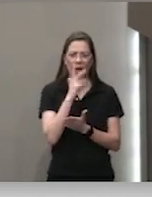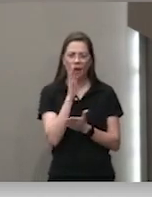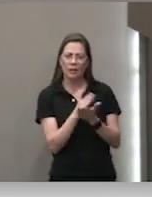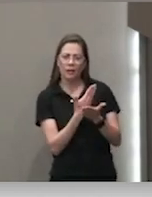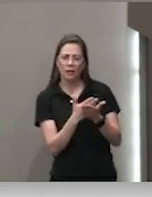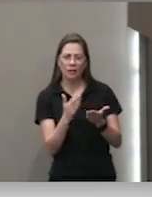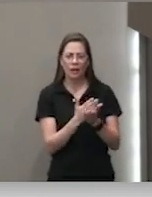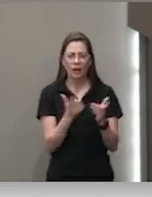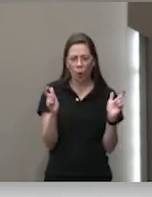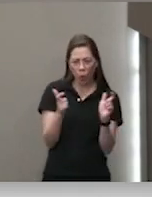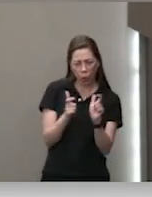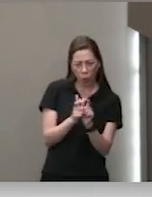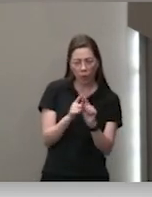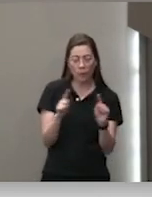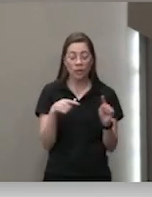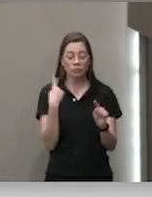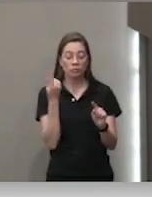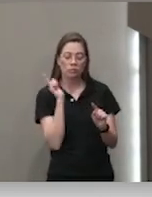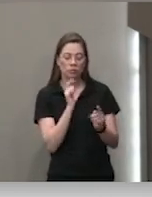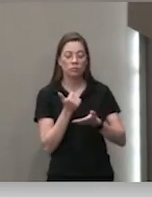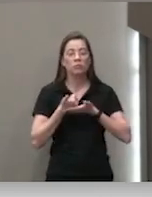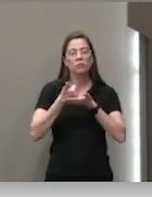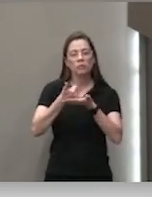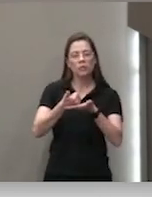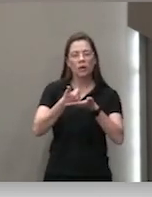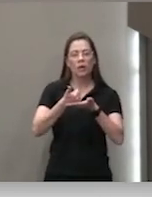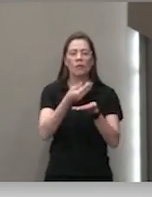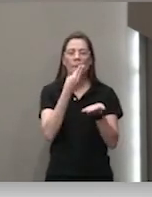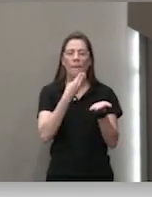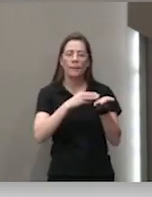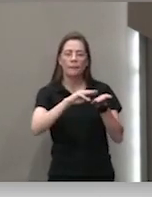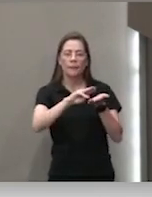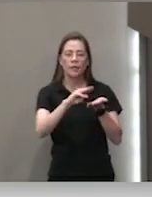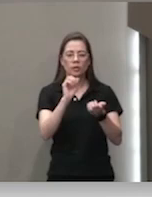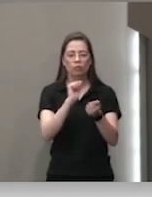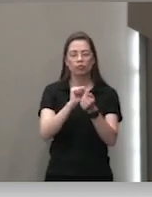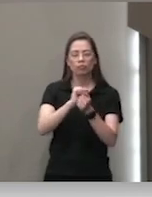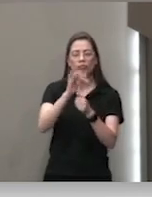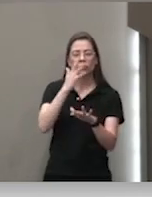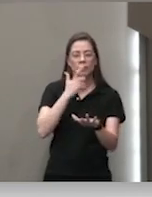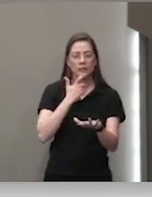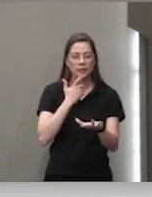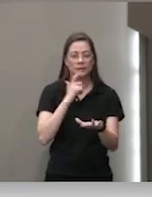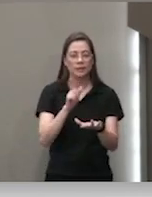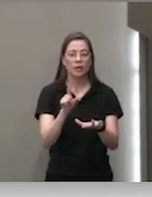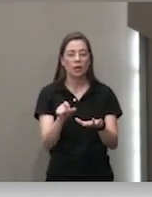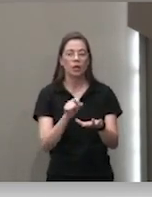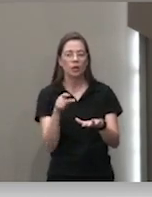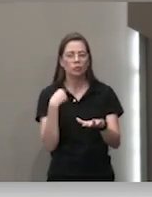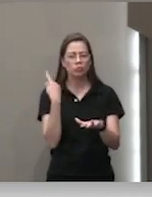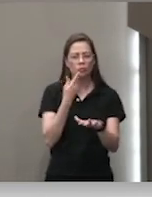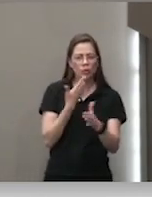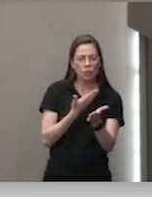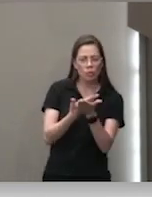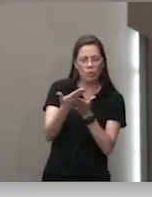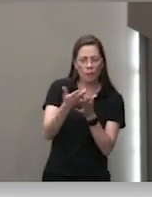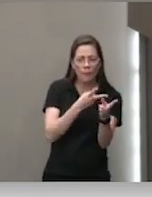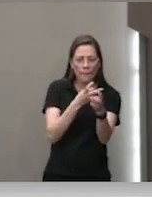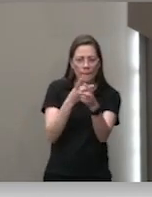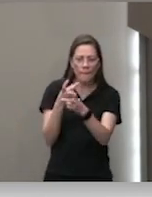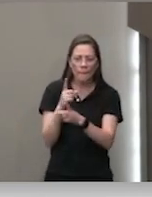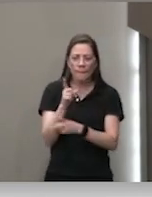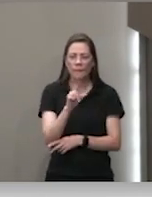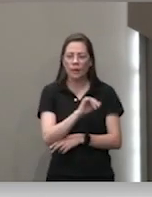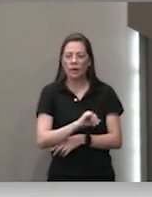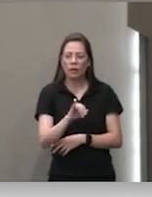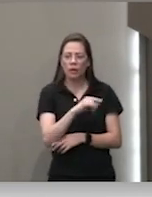que a gente conseguiu levar com uma certa mensagem para as crianças, primeiramente, que é ali que a gente começa a perceber o quanto é